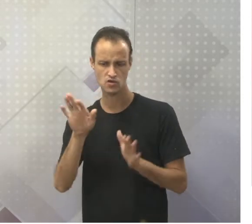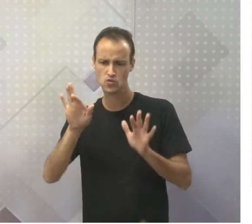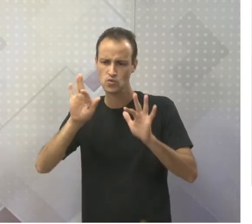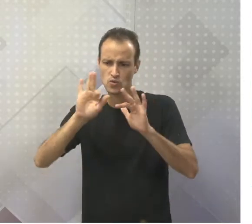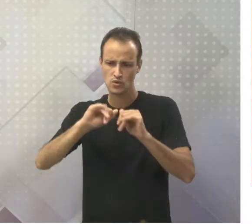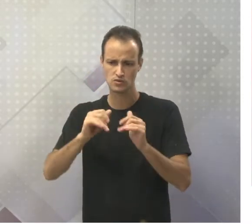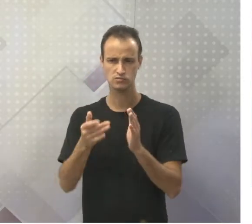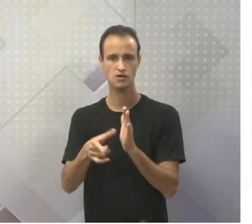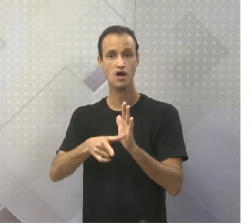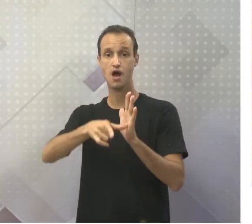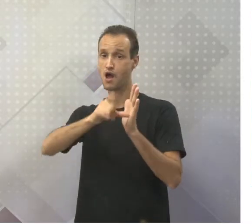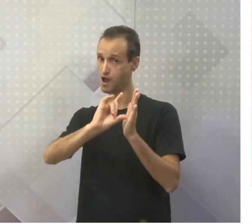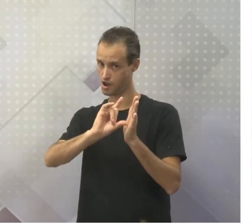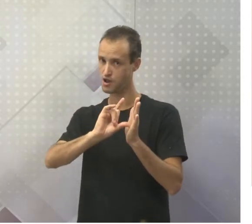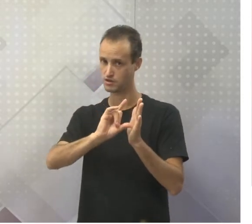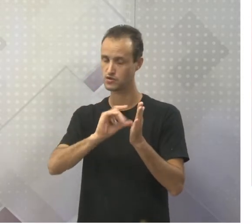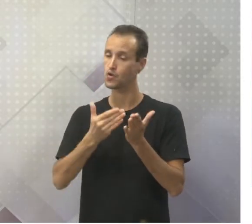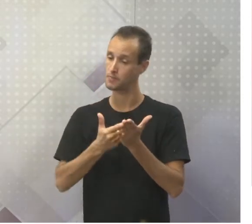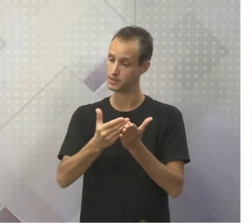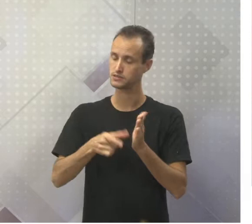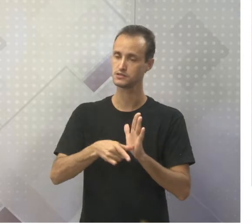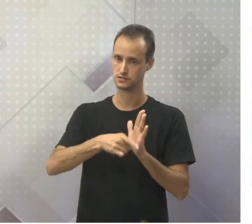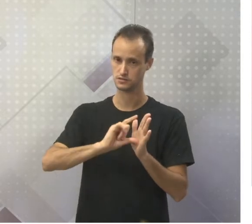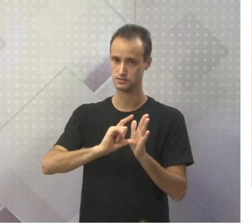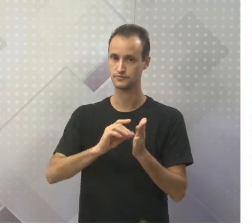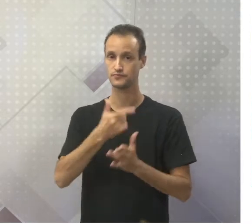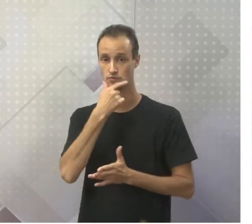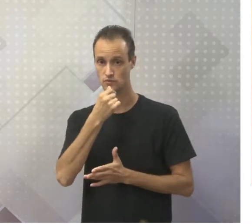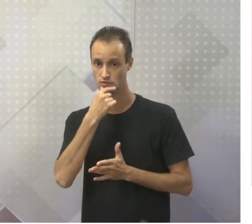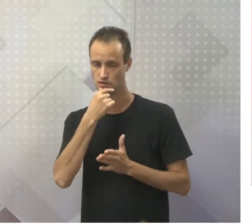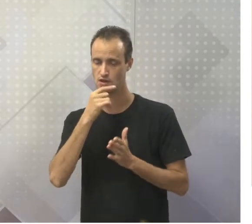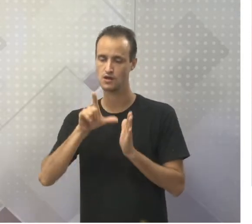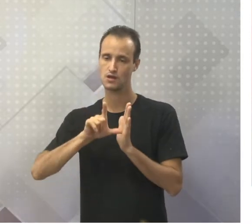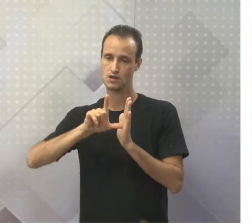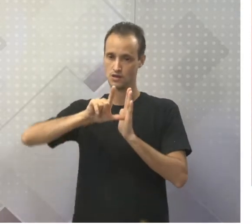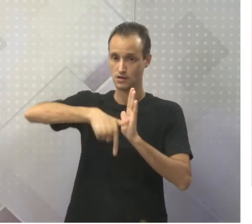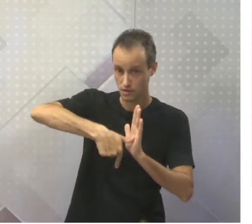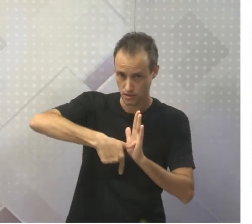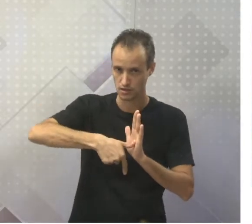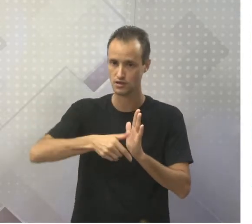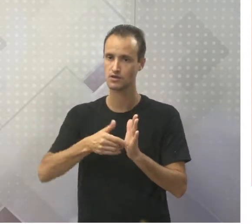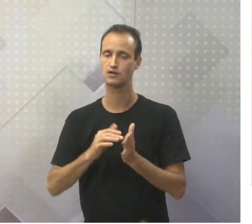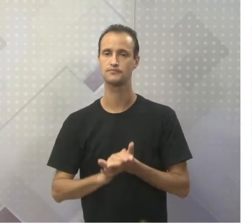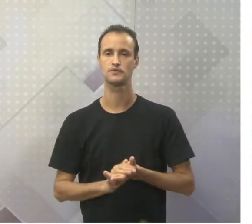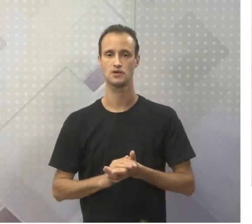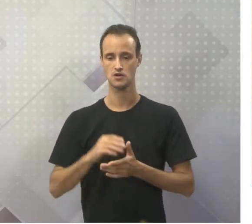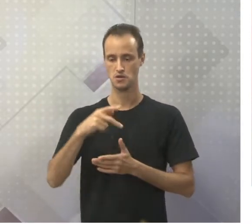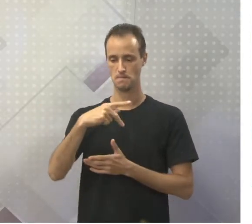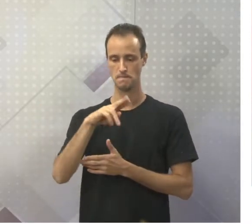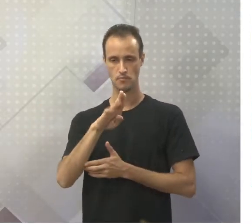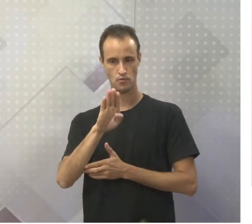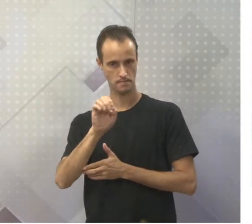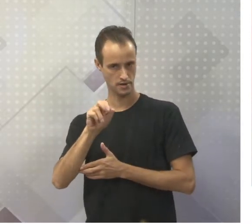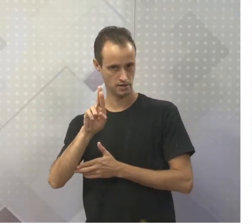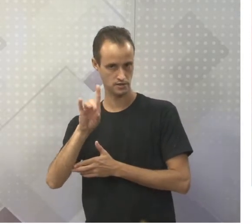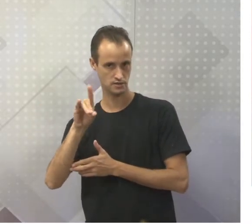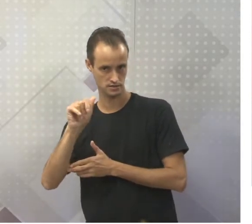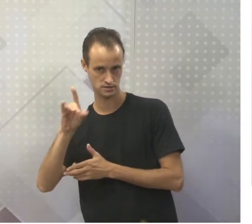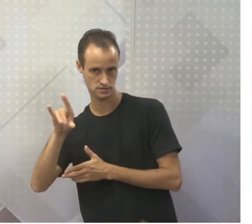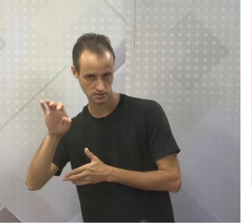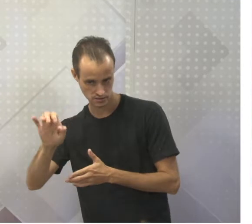período muito mais cedo, também começam mais cedo. Os meninos começam depois. Puberdade ou adolescência, período